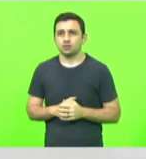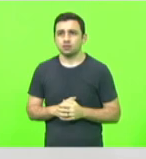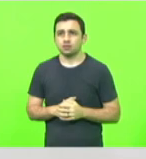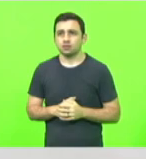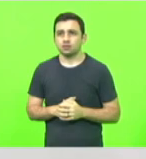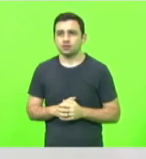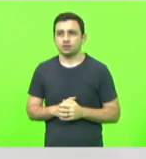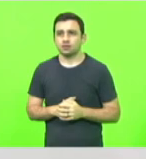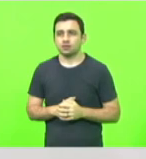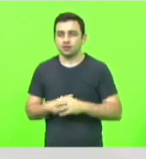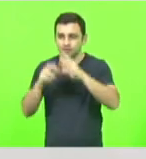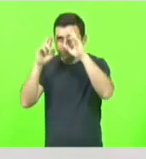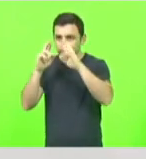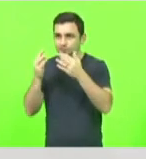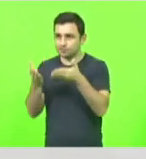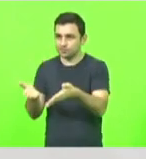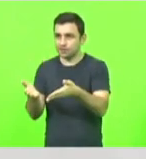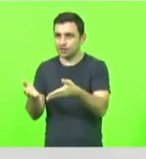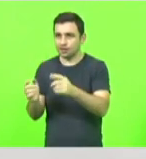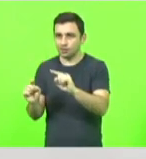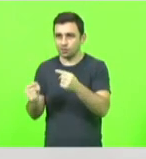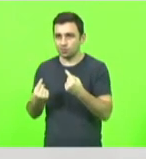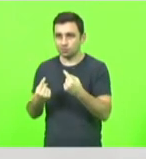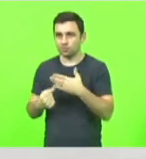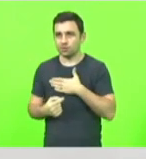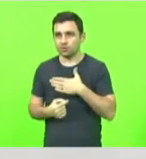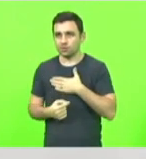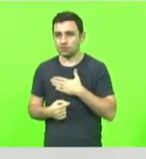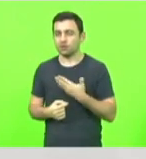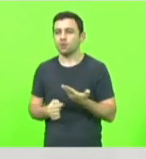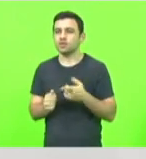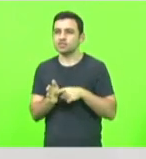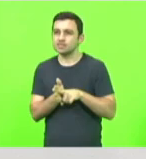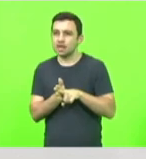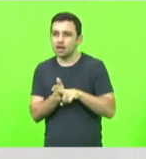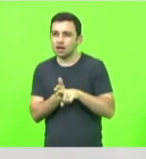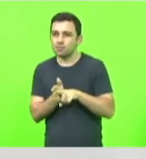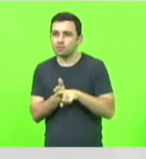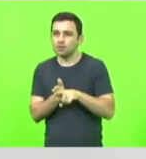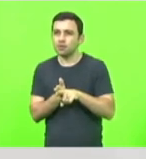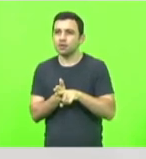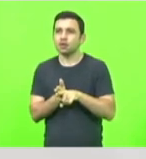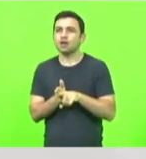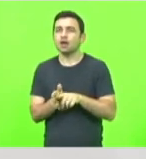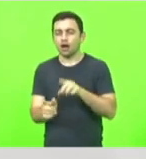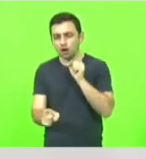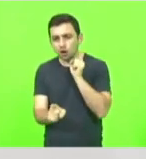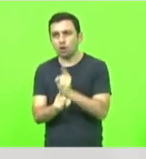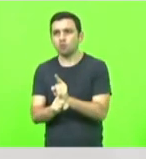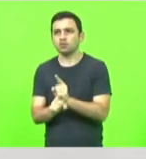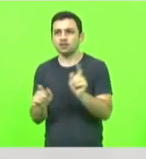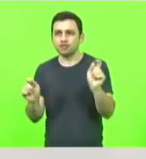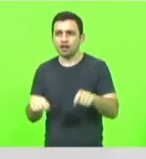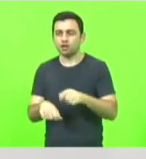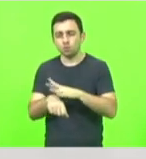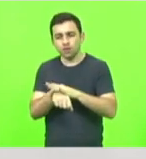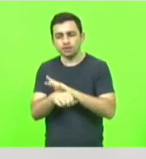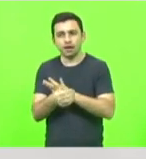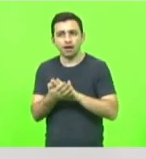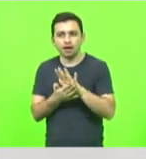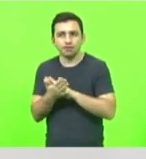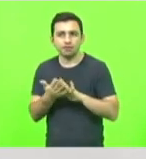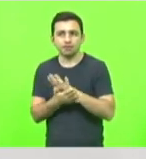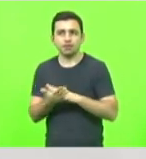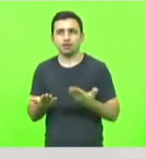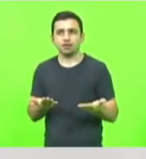a senhora também, mas é contrário. É o exame, o resultado do exame é que diz que você não está doente, não é um passaporte